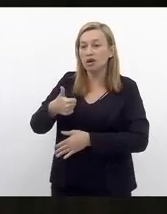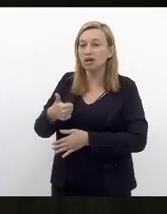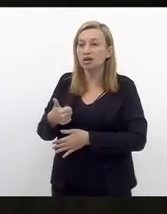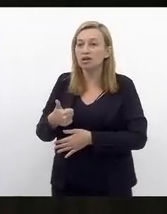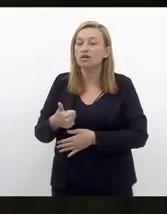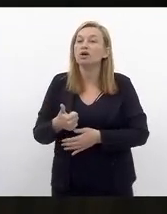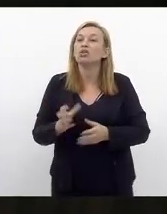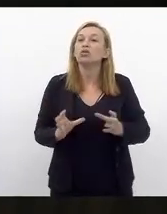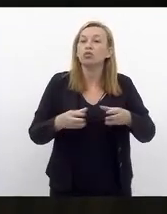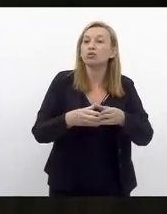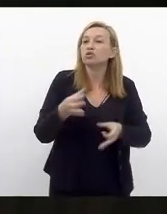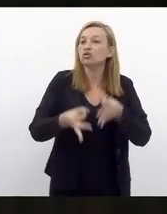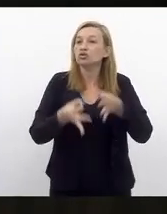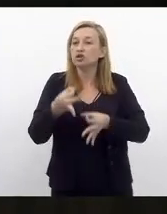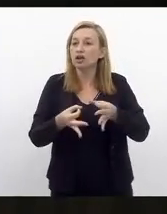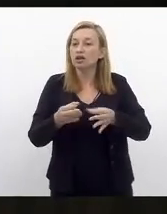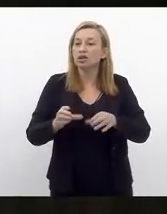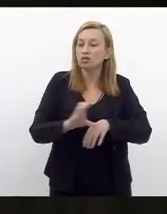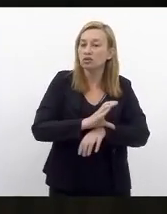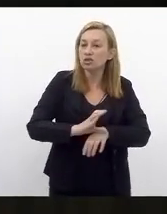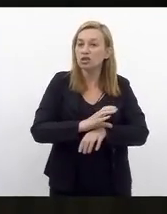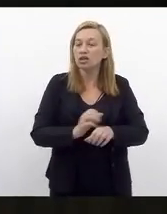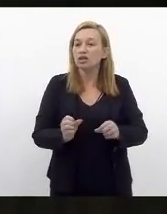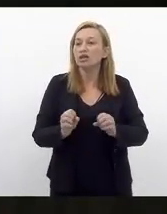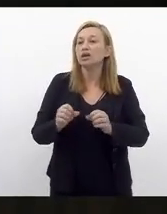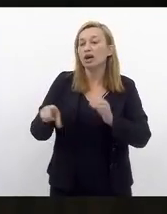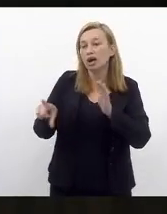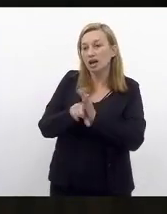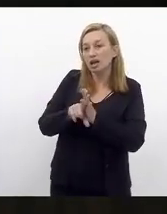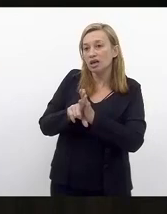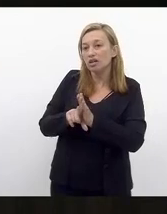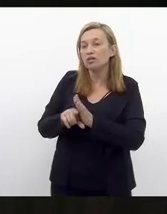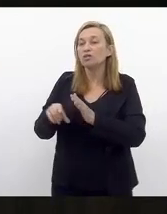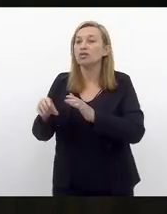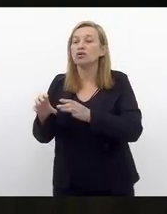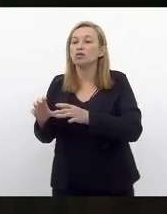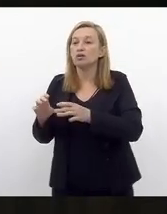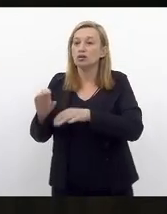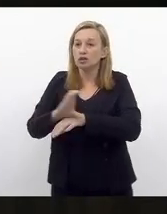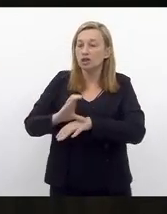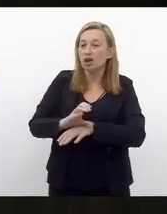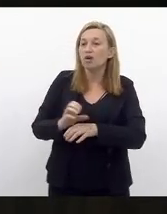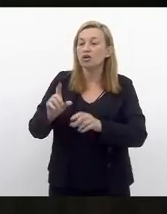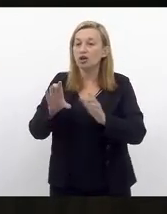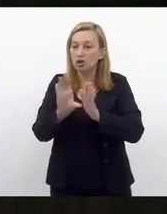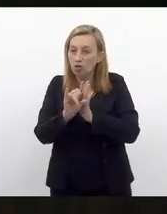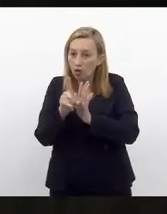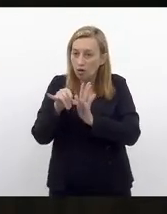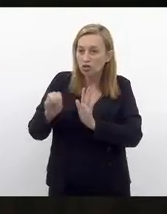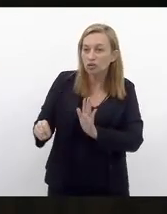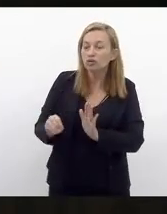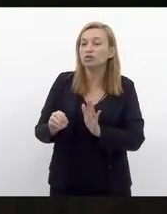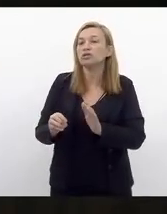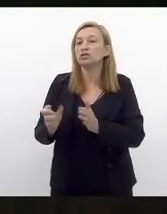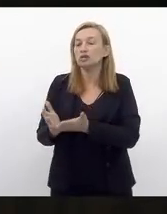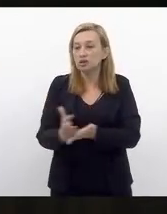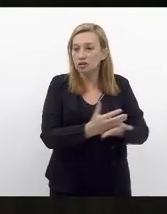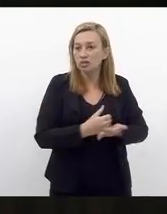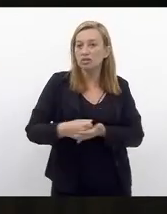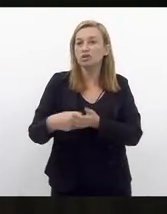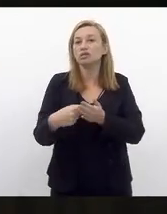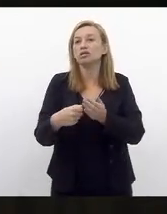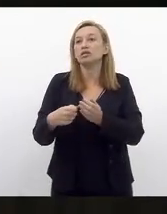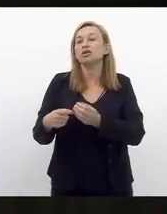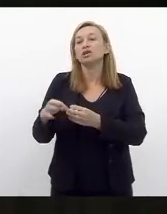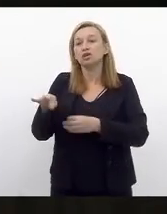pareceres da comissão de quais são os dias pela condicionalidade legislação condicional complementar e códigos favorável tributação controle da arrecadação Estadual fiscalização